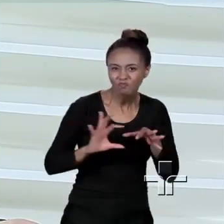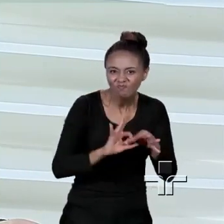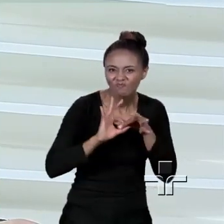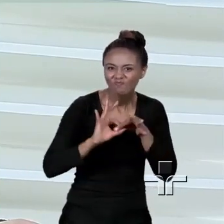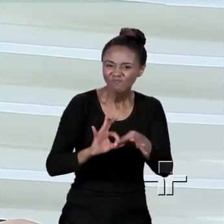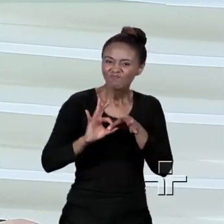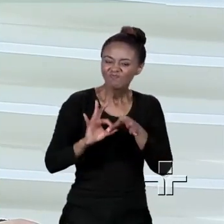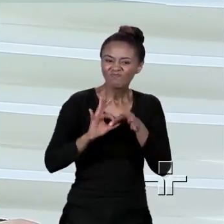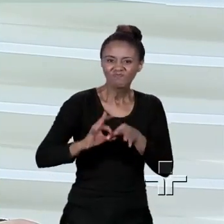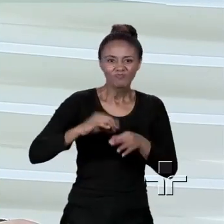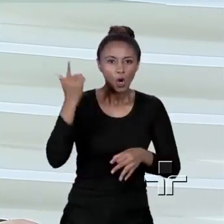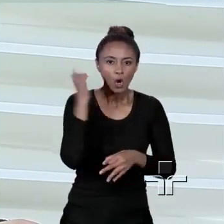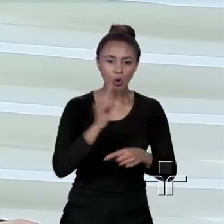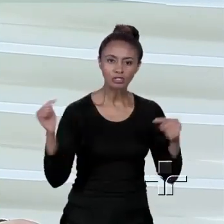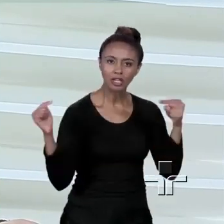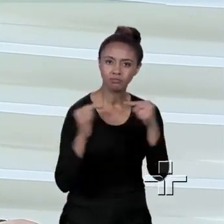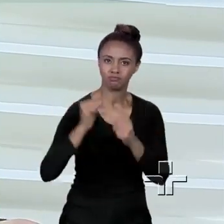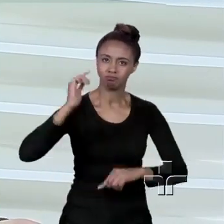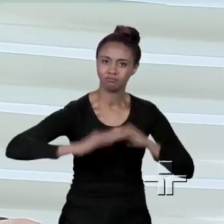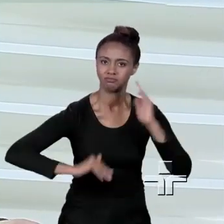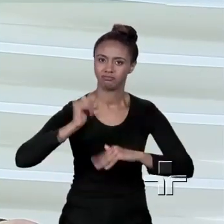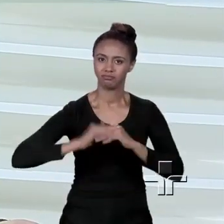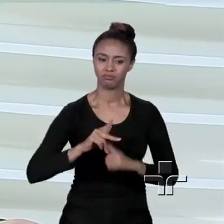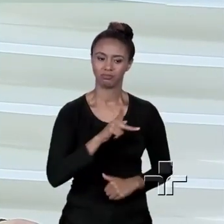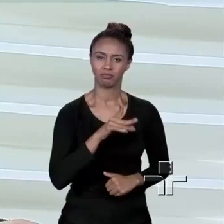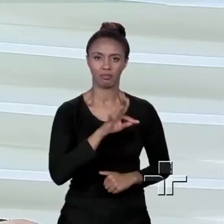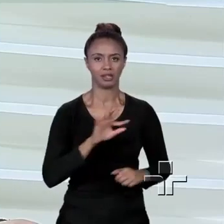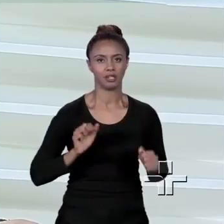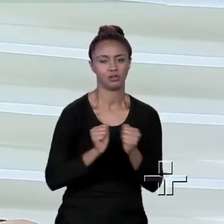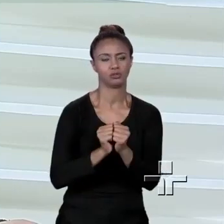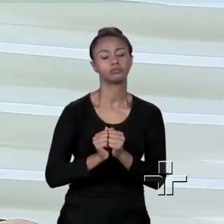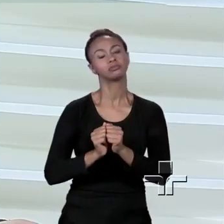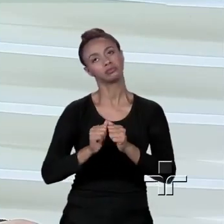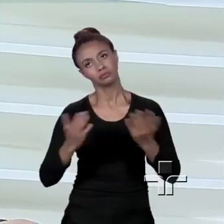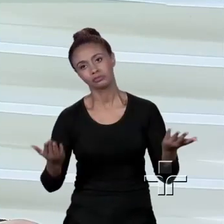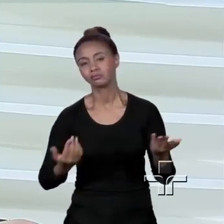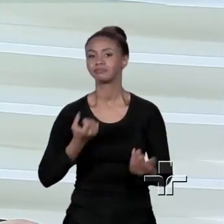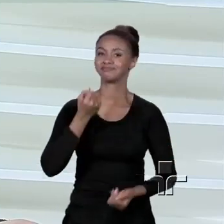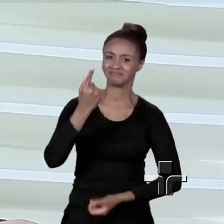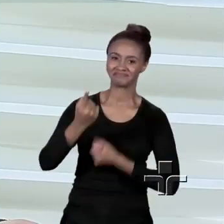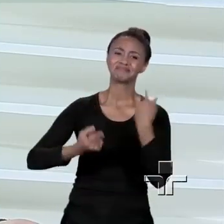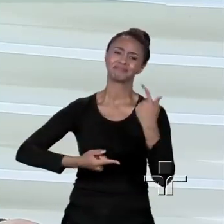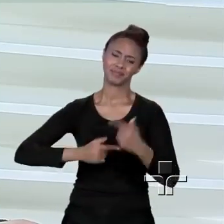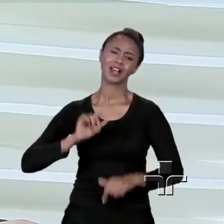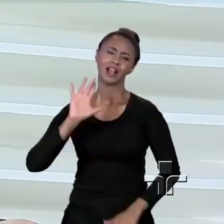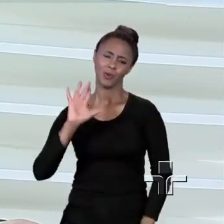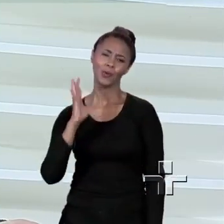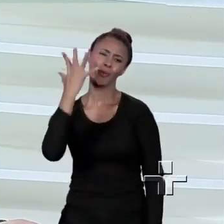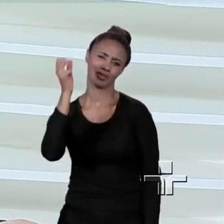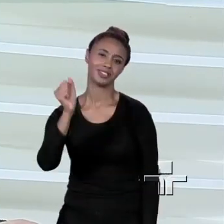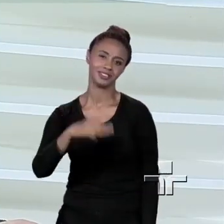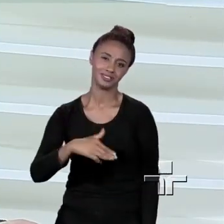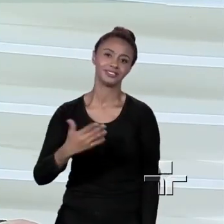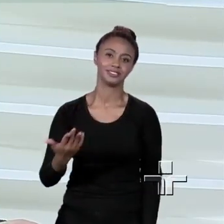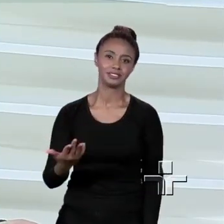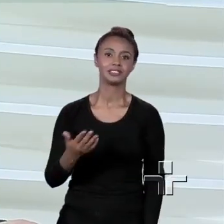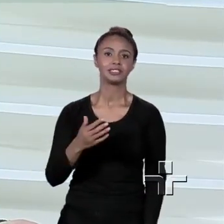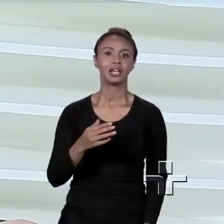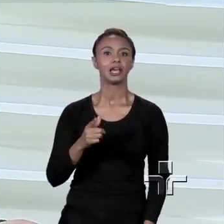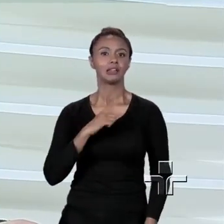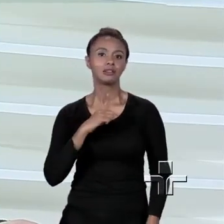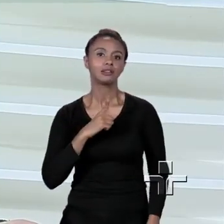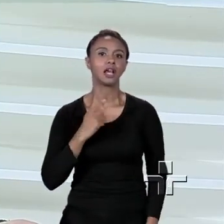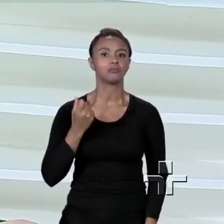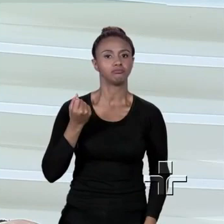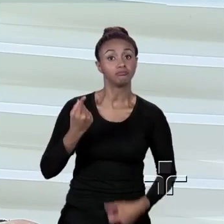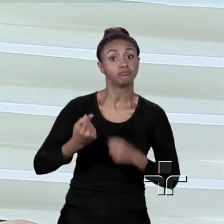de ação com o PT. É claro que, de vez em quando, acontece de ter